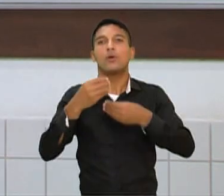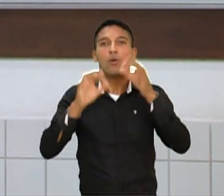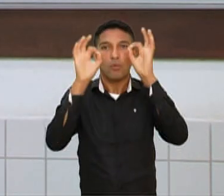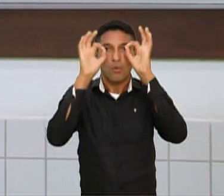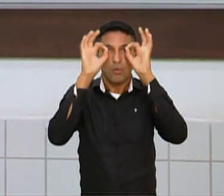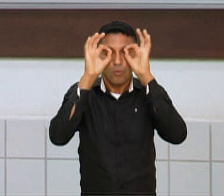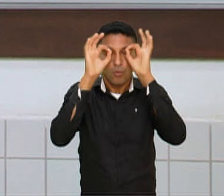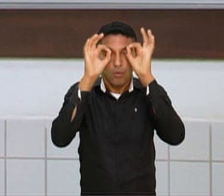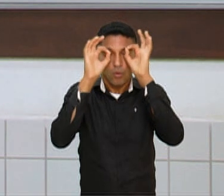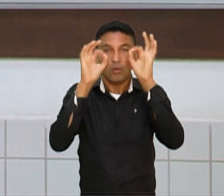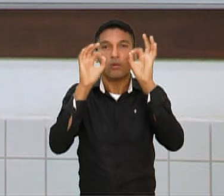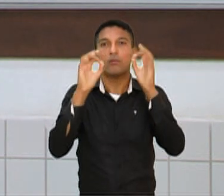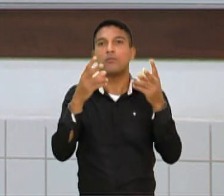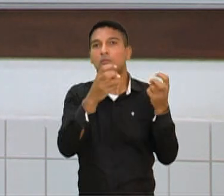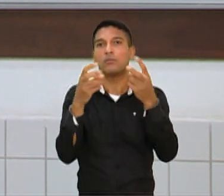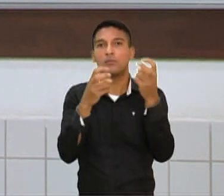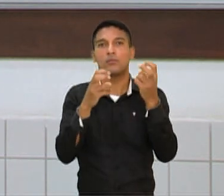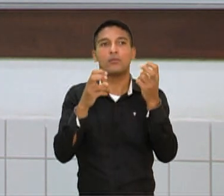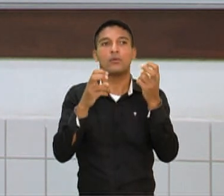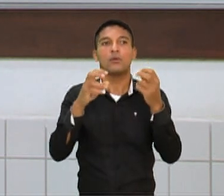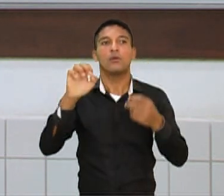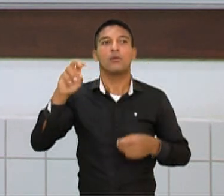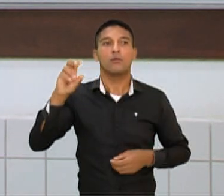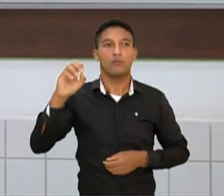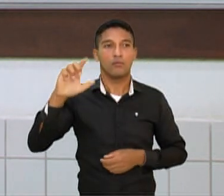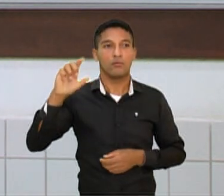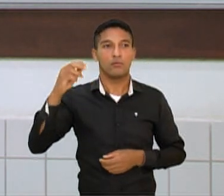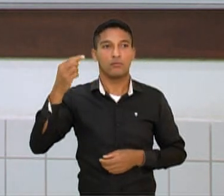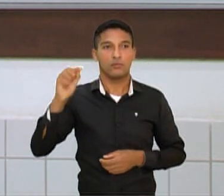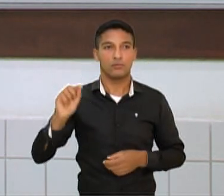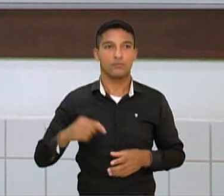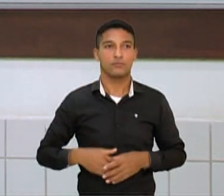para vocês poderem analisar aí. Tudo bem?